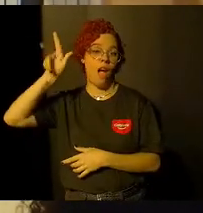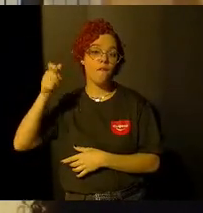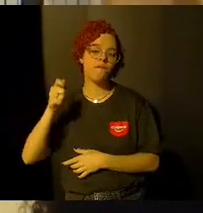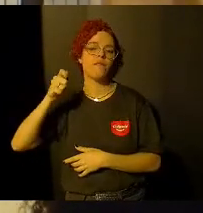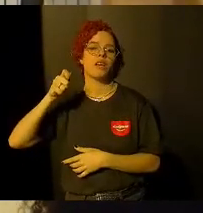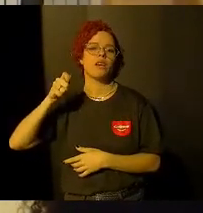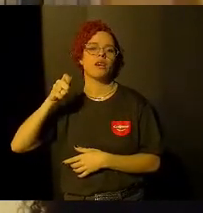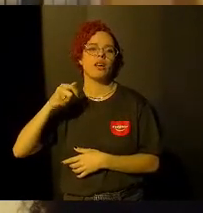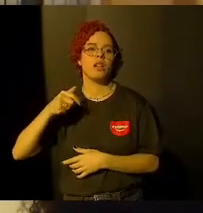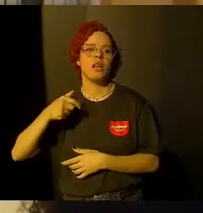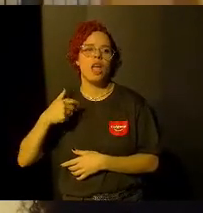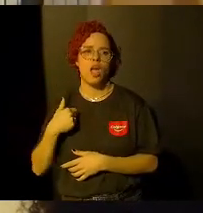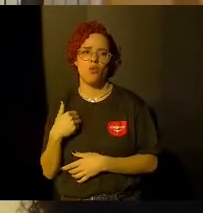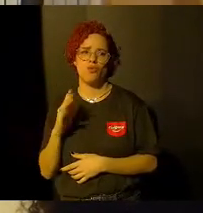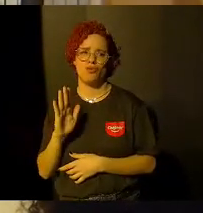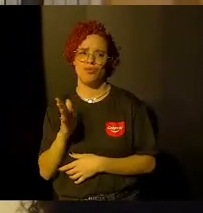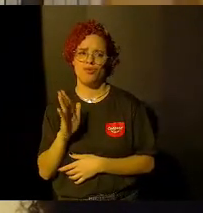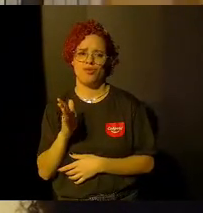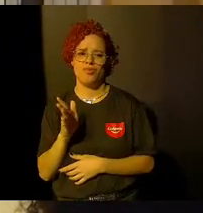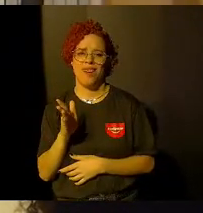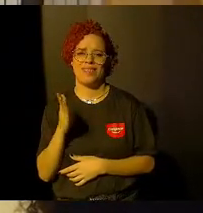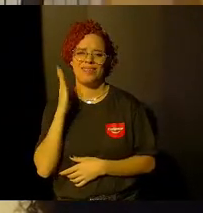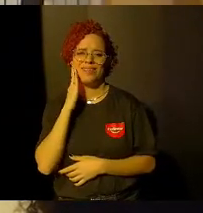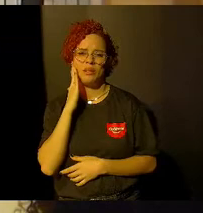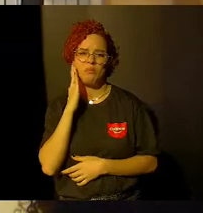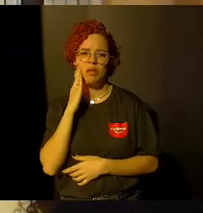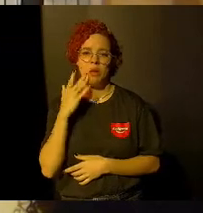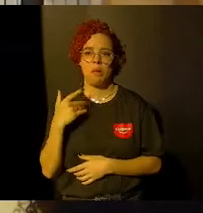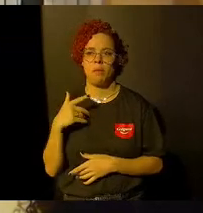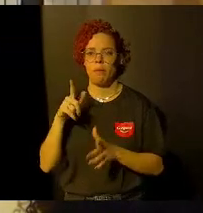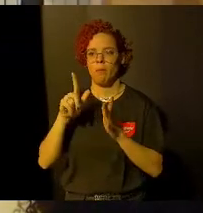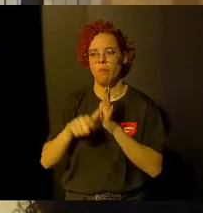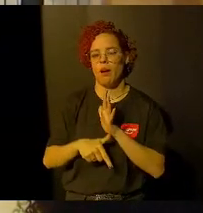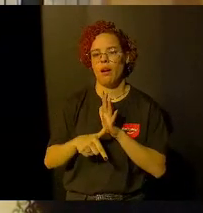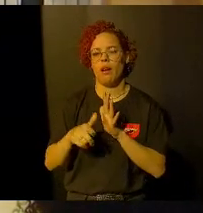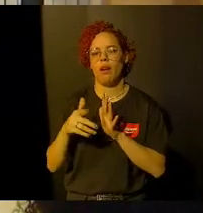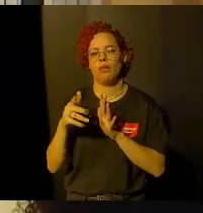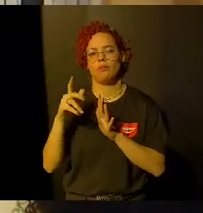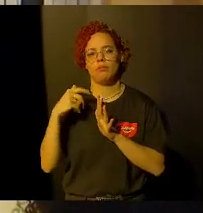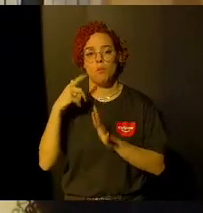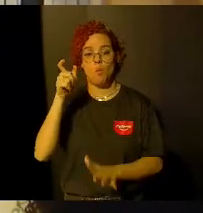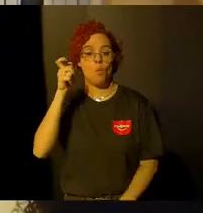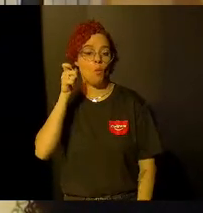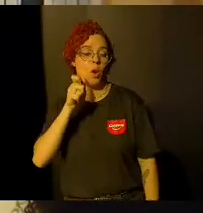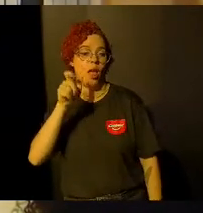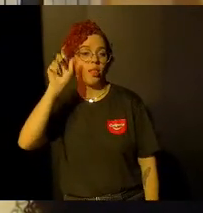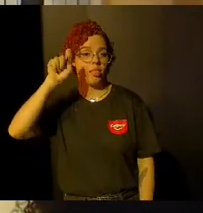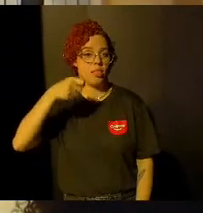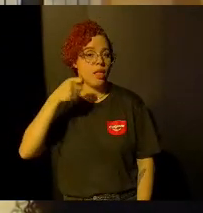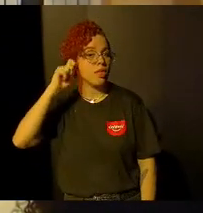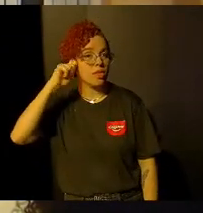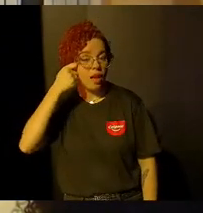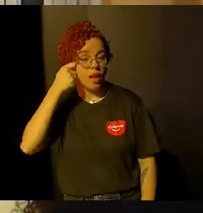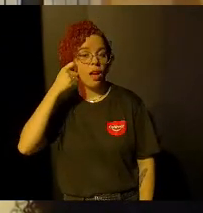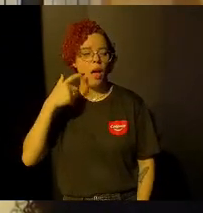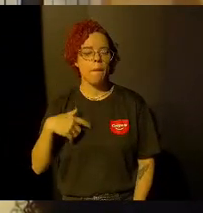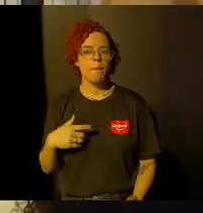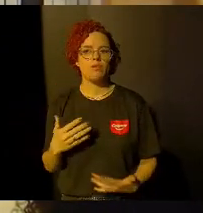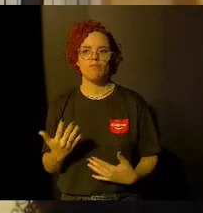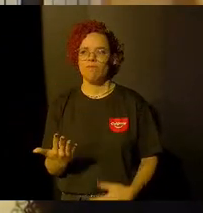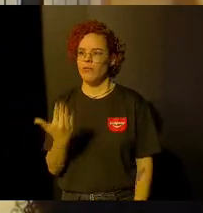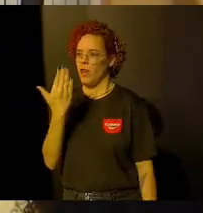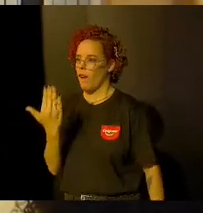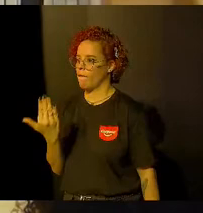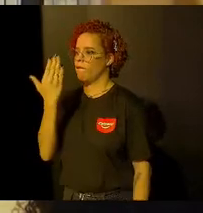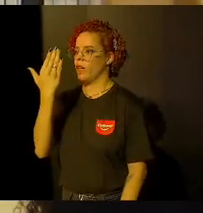identidade tardia de mulher negra que eu tinha muito medo de confrontar essa identidade que